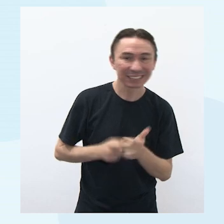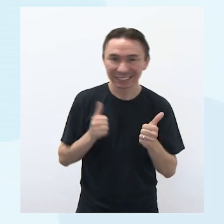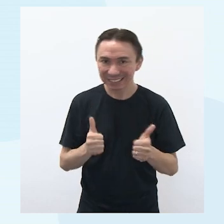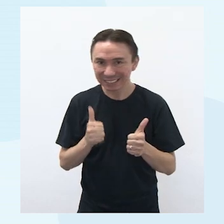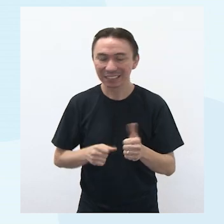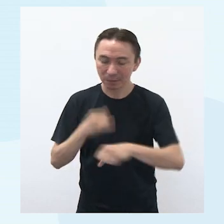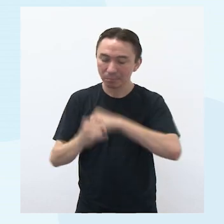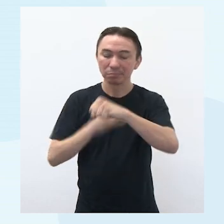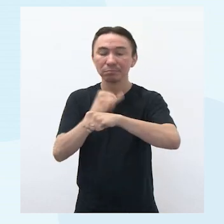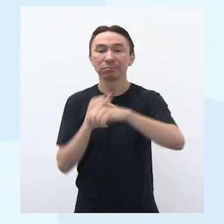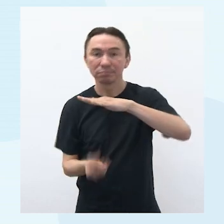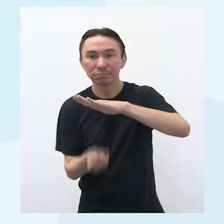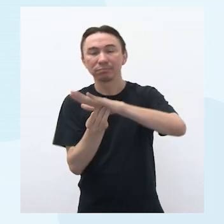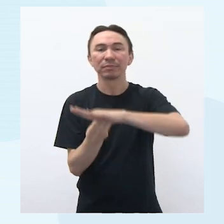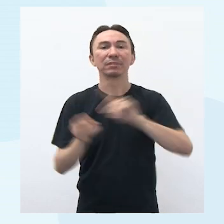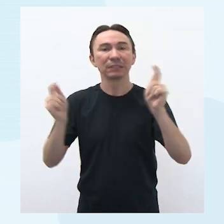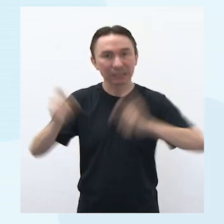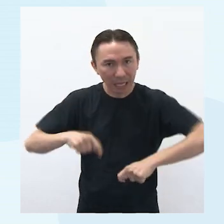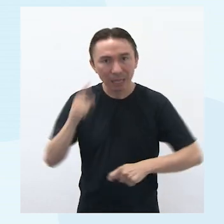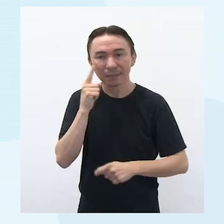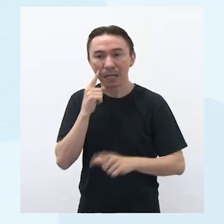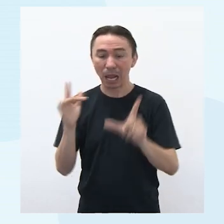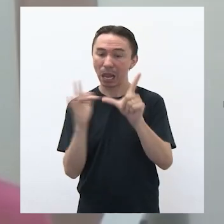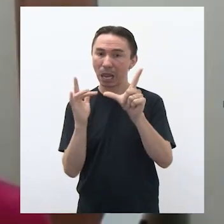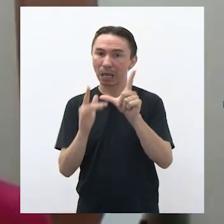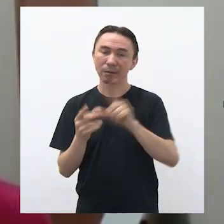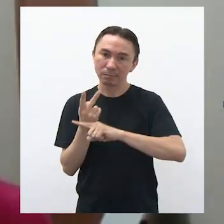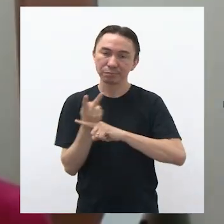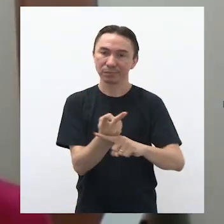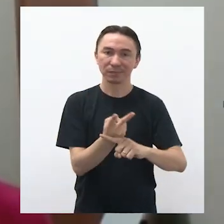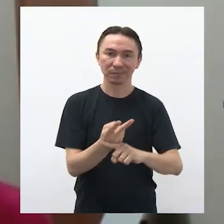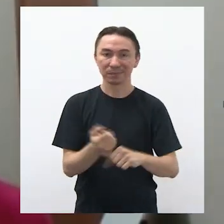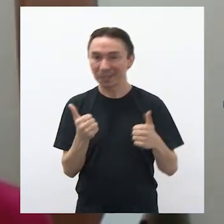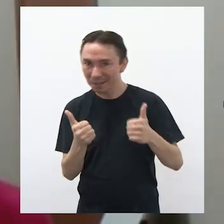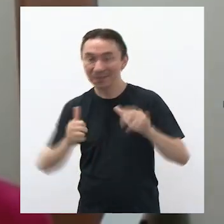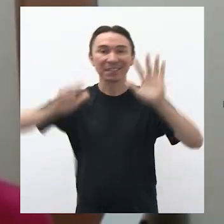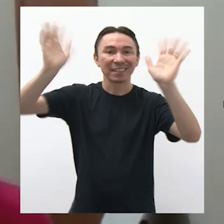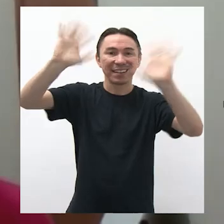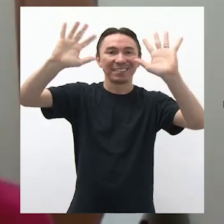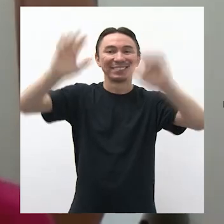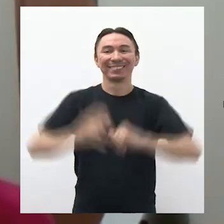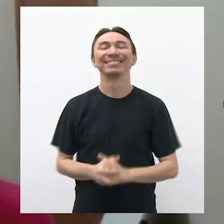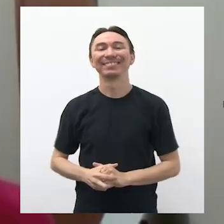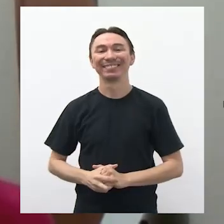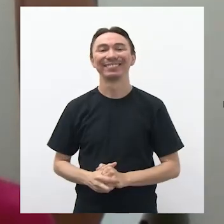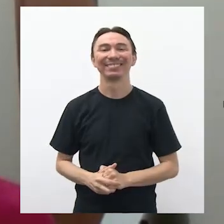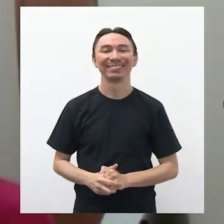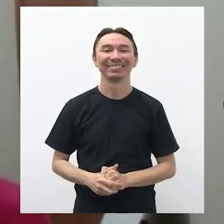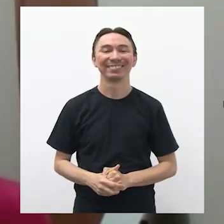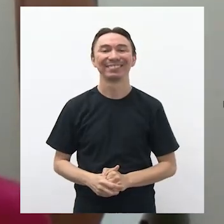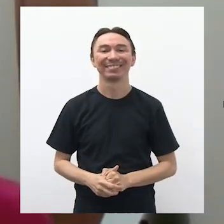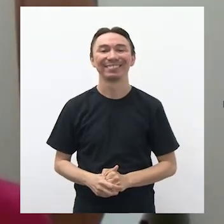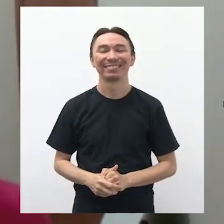vocês conseguem acessar o link, tá, professora? Já está lá. Muito obrigada. Tchau, tchau. Agora sim.